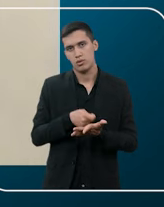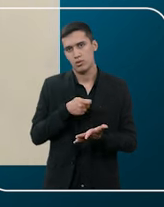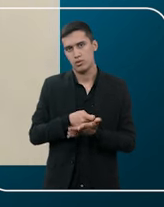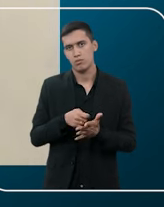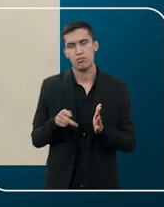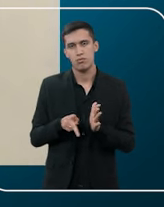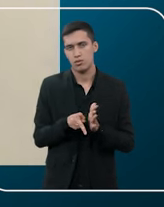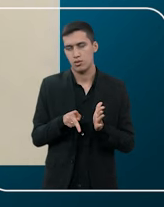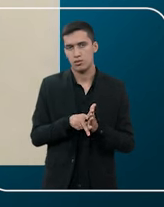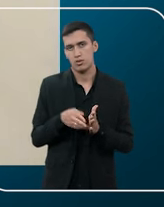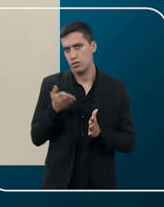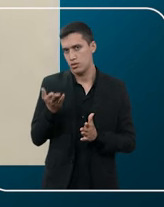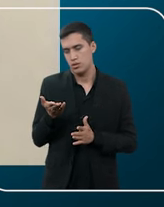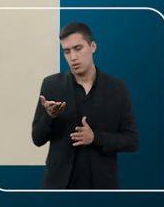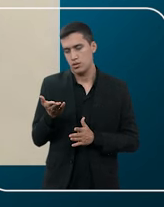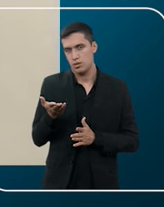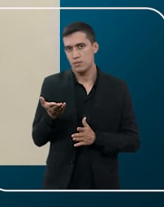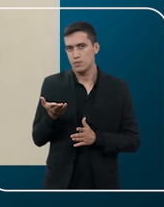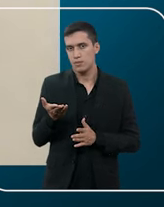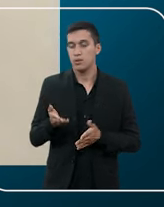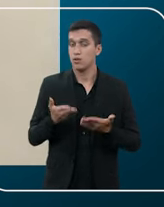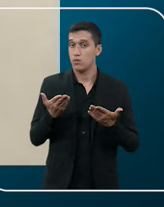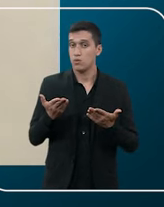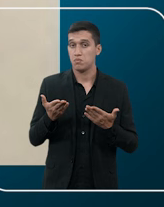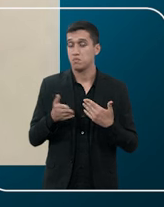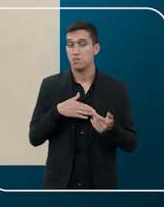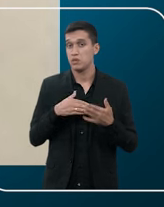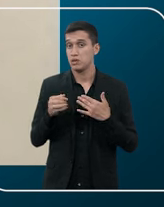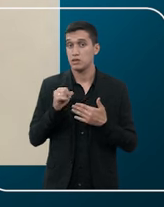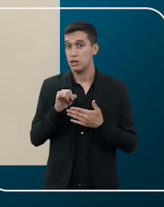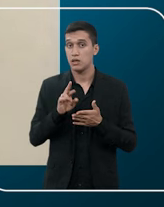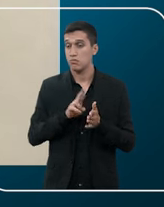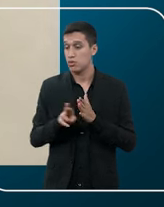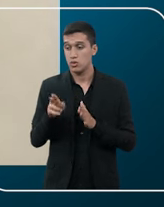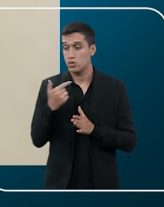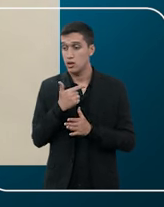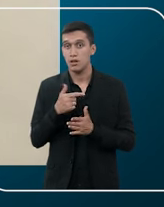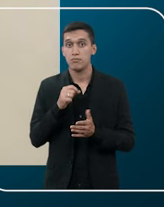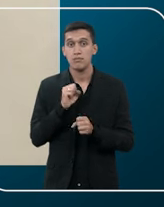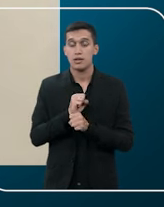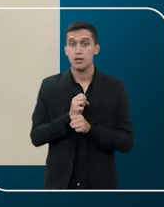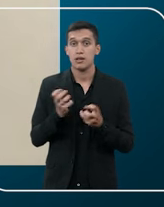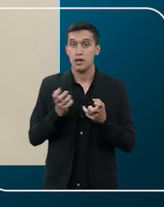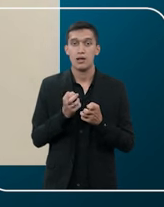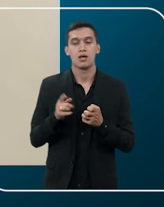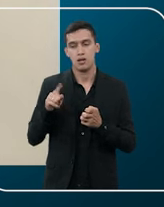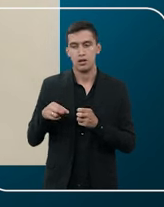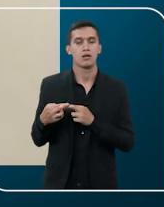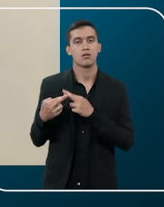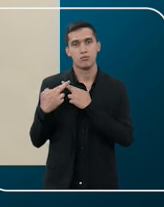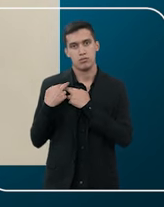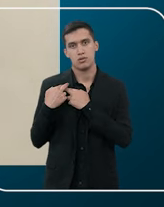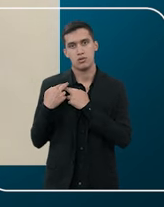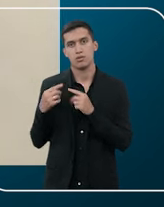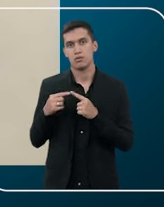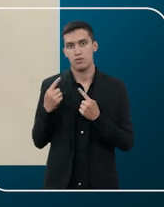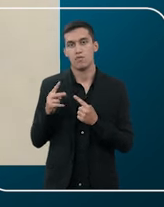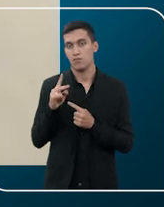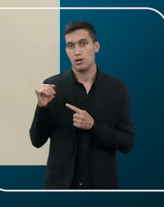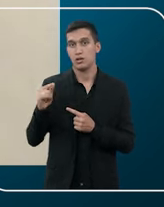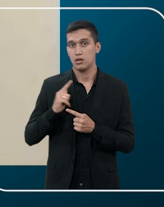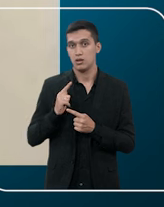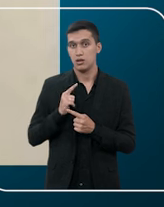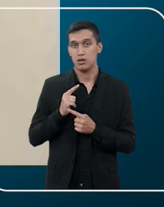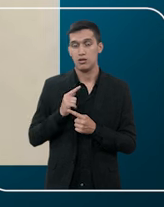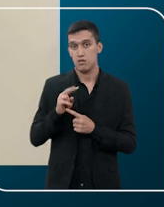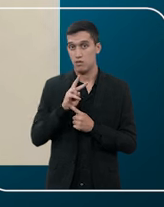meio e, com isso, mesmo que o resultado não seja o esperado, a responsabilidade, portanto, vai ser